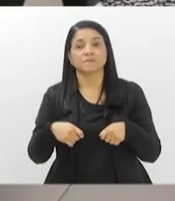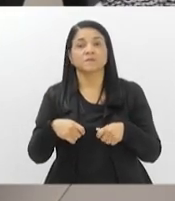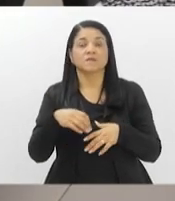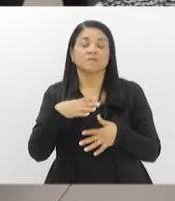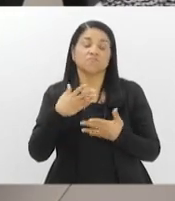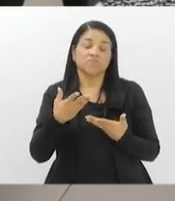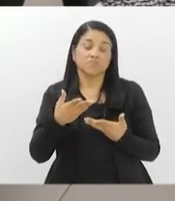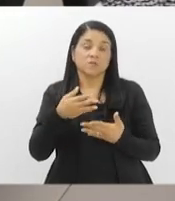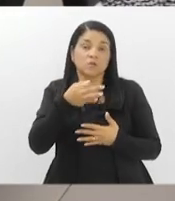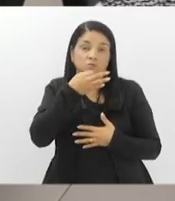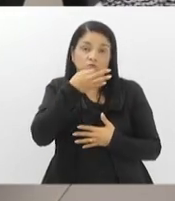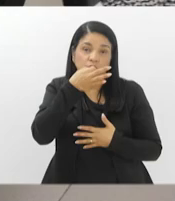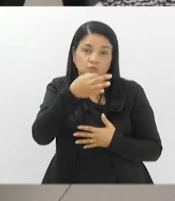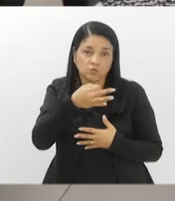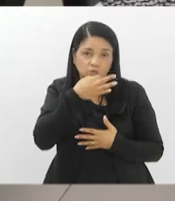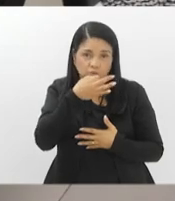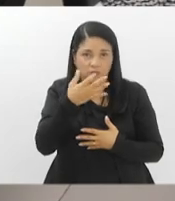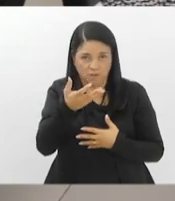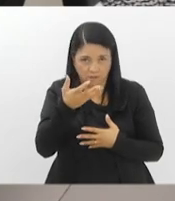também